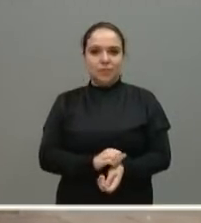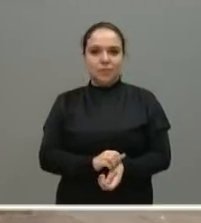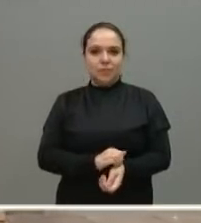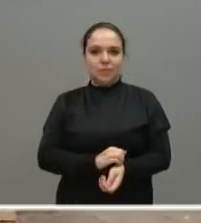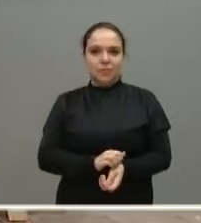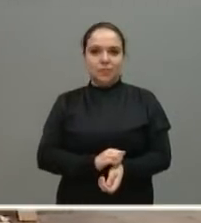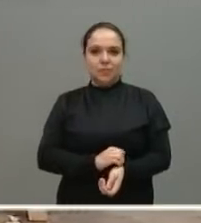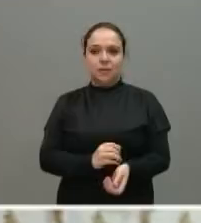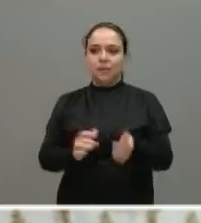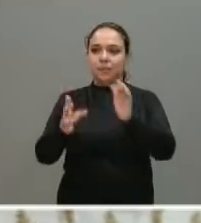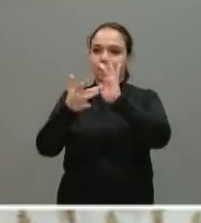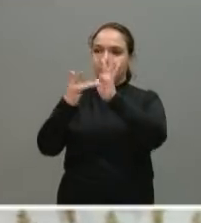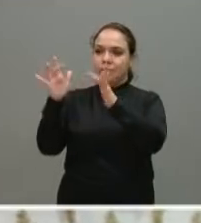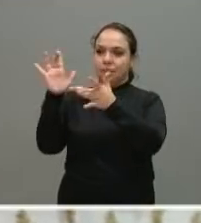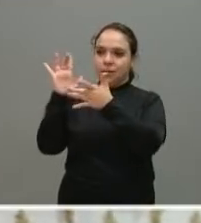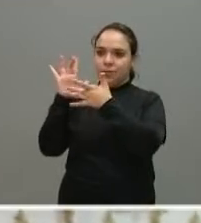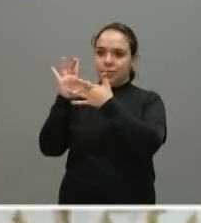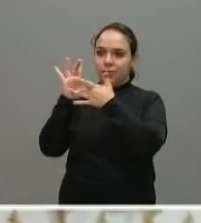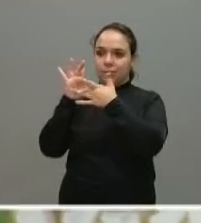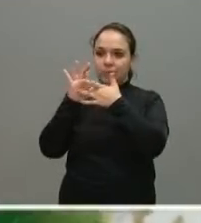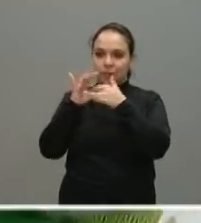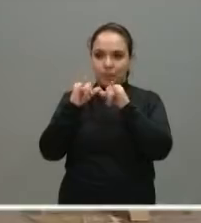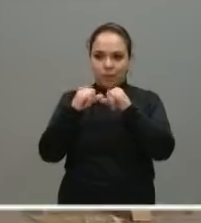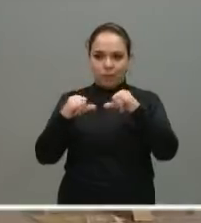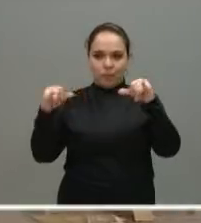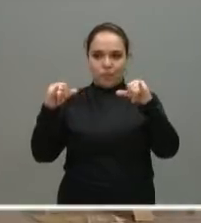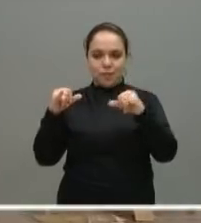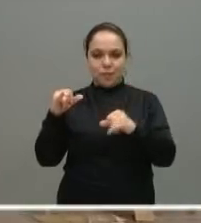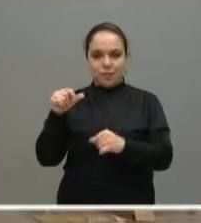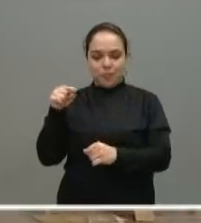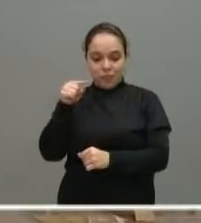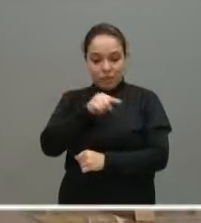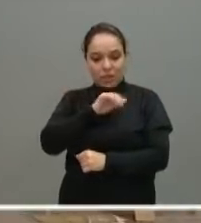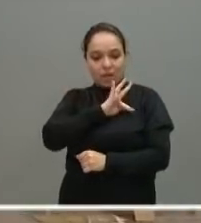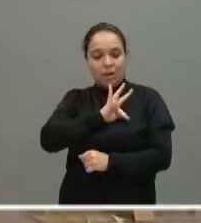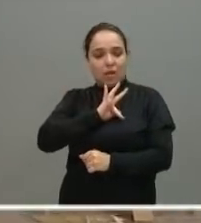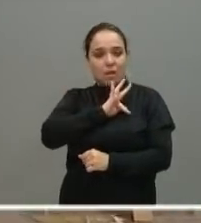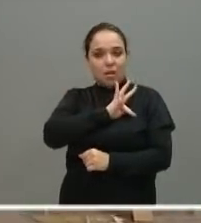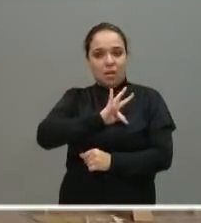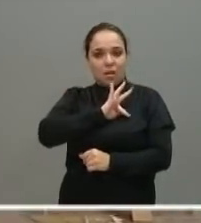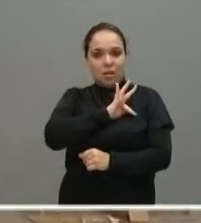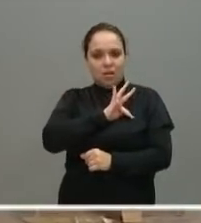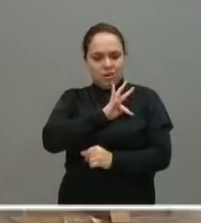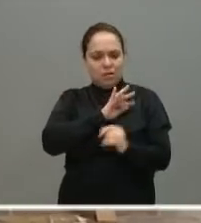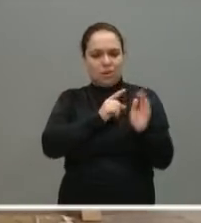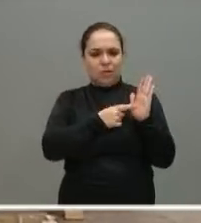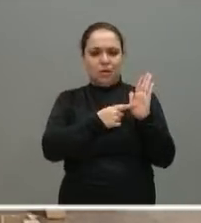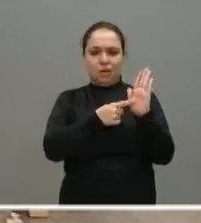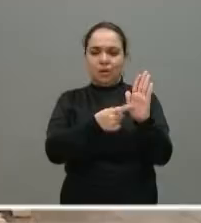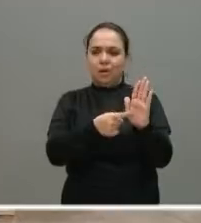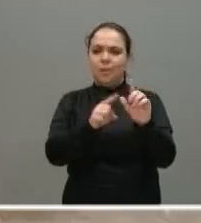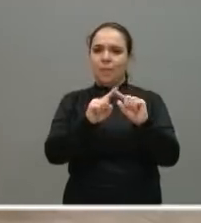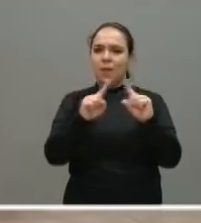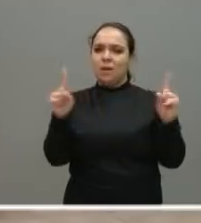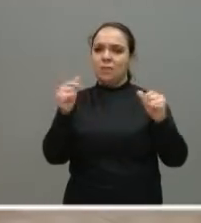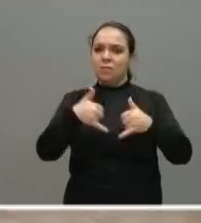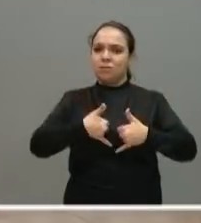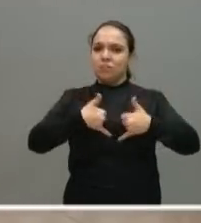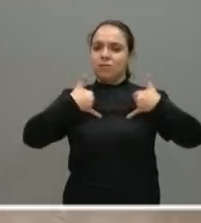e Jesus vai dizer, um fariseu foi, e tomou uma atitude de soberba.